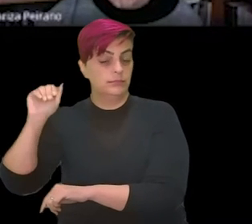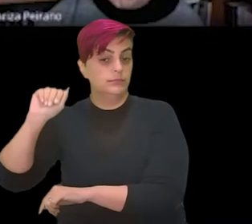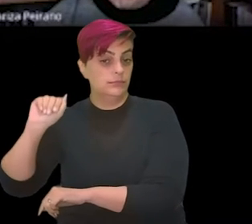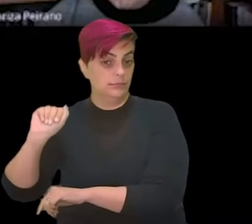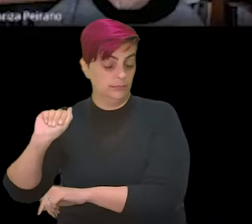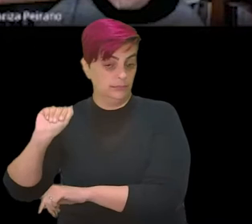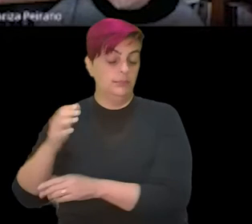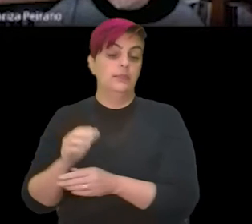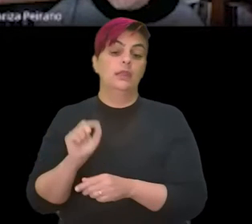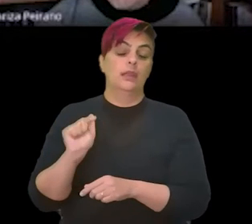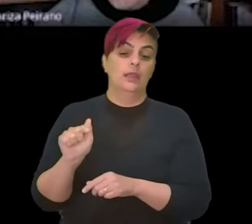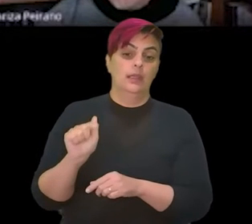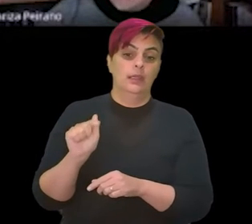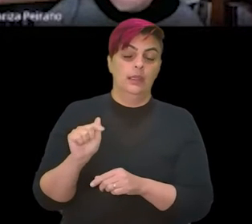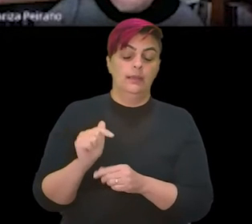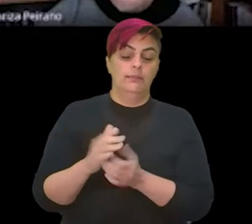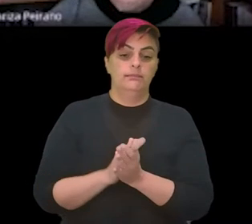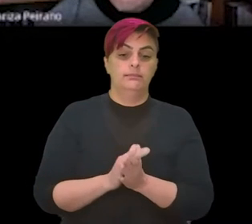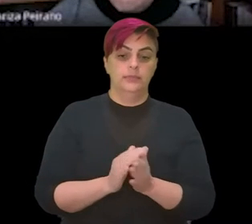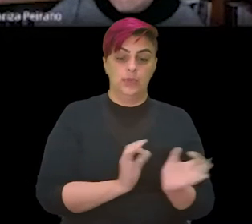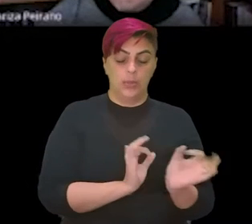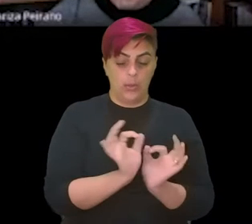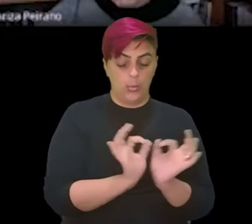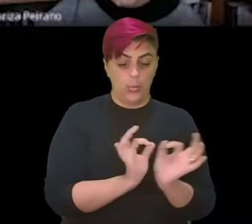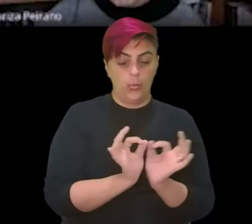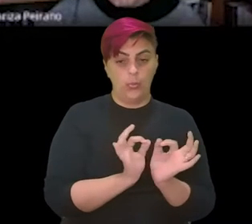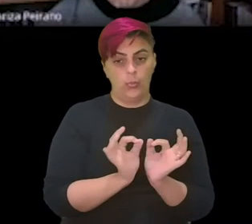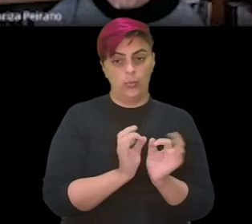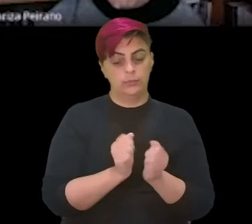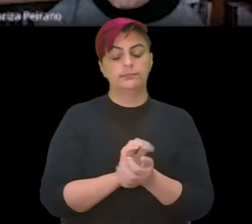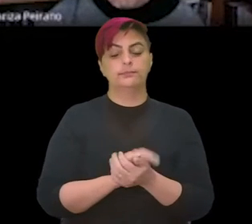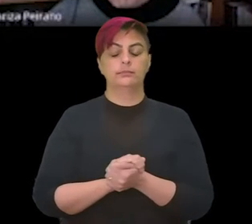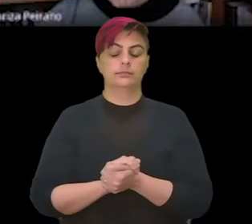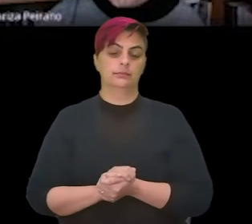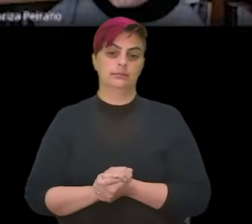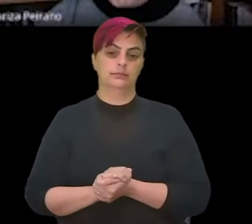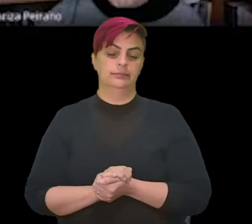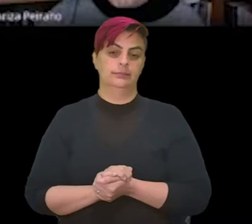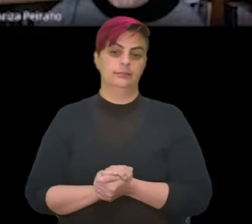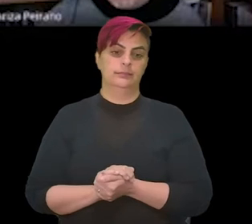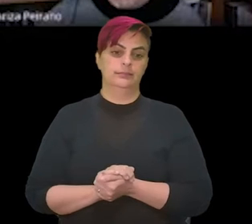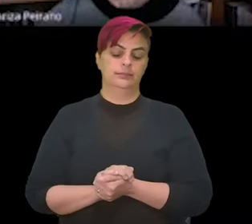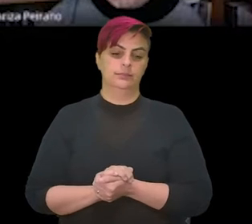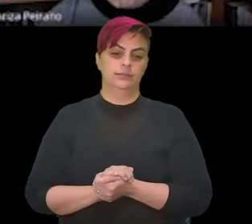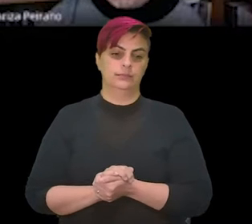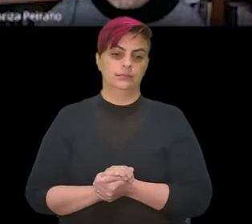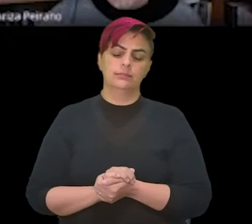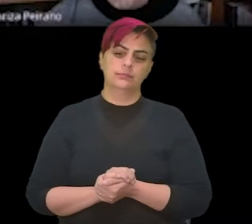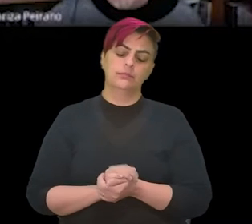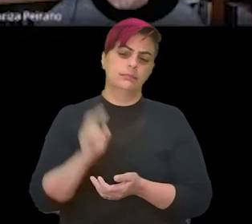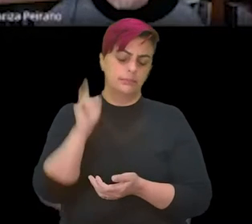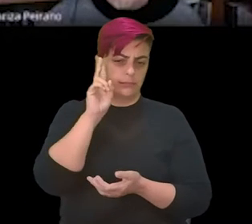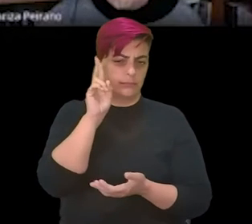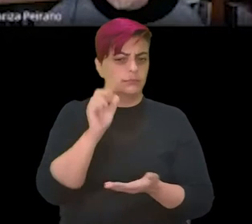e outra parte reconstruiu a partir de relatos. Monografias deveriam levantar problemas